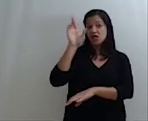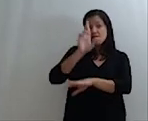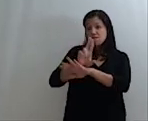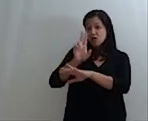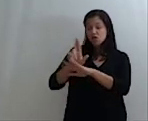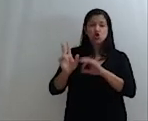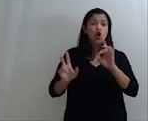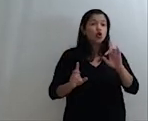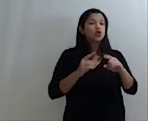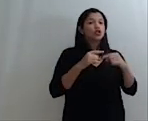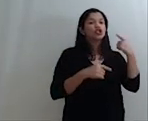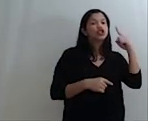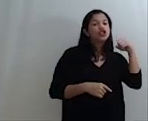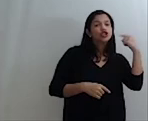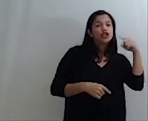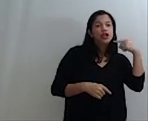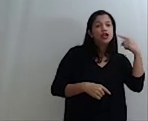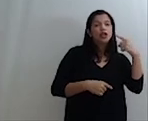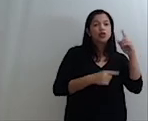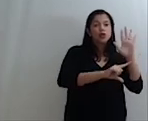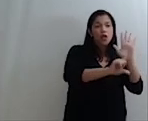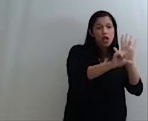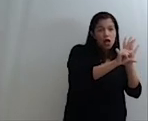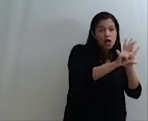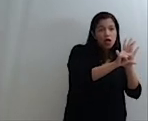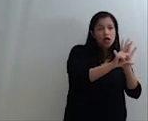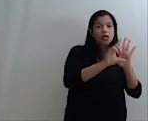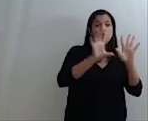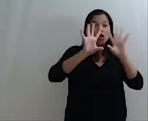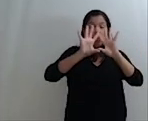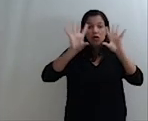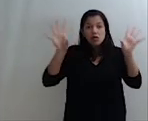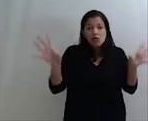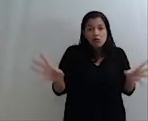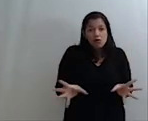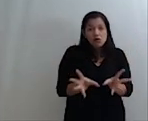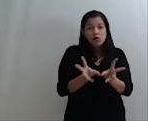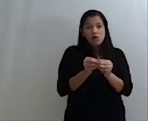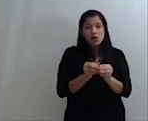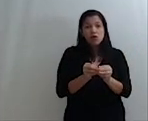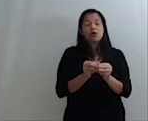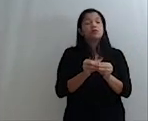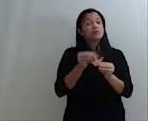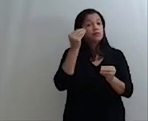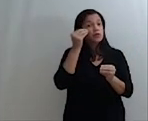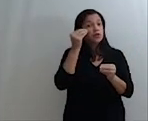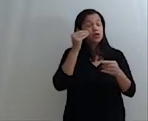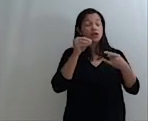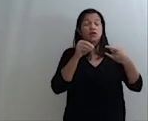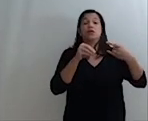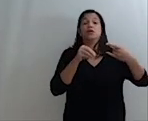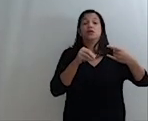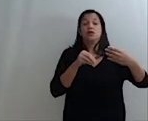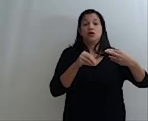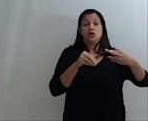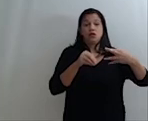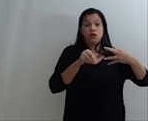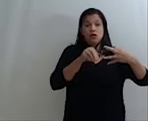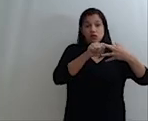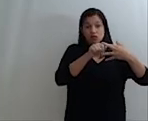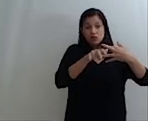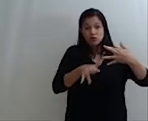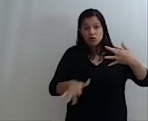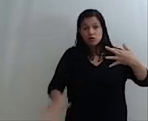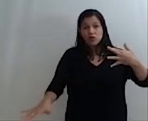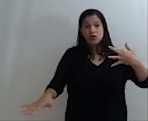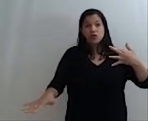um uma conclusão definitiva para a jurisprudência a respeito do tema uma jurisprudência